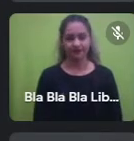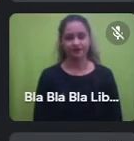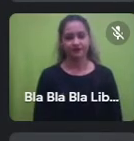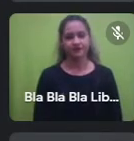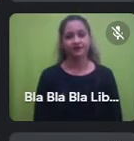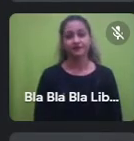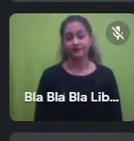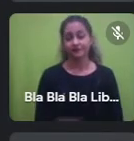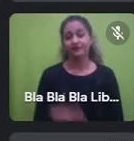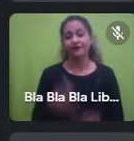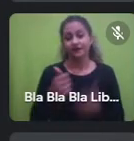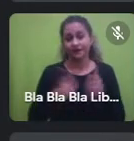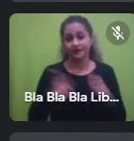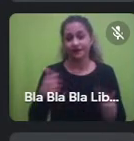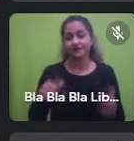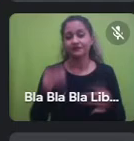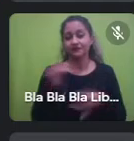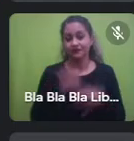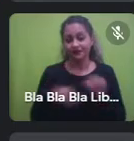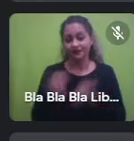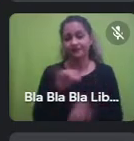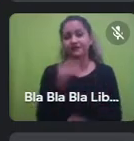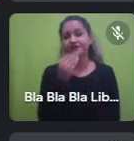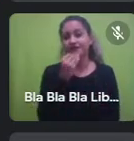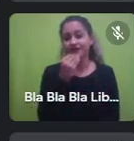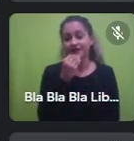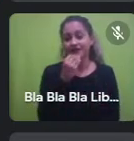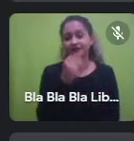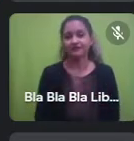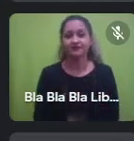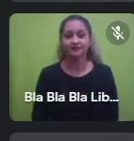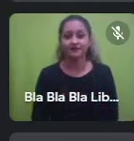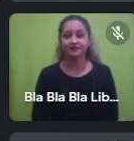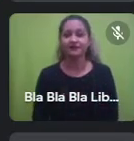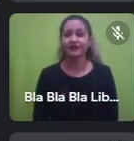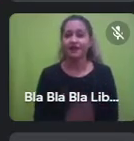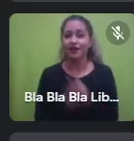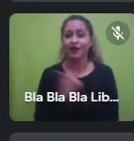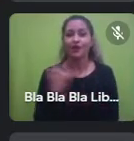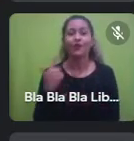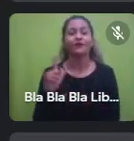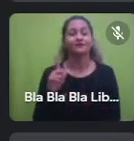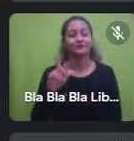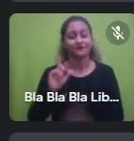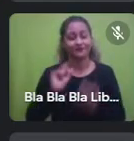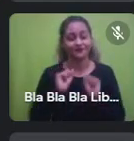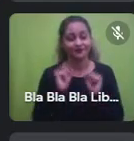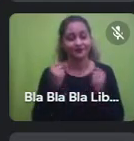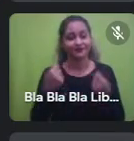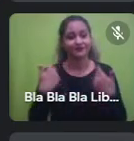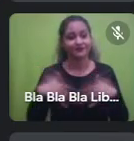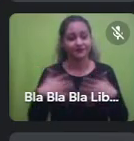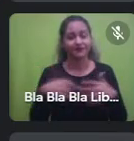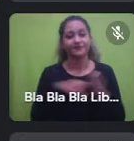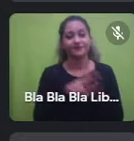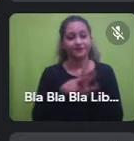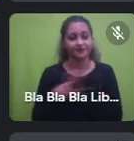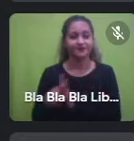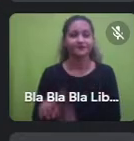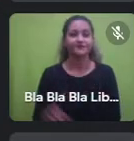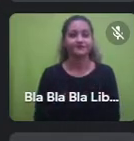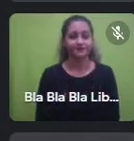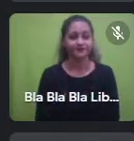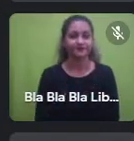Análise química, claro, né, gente? É uma outra saga, é a saga da análise química. Pode passar.